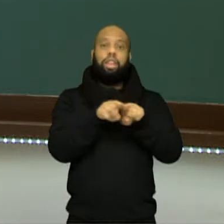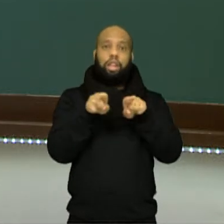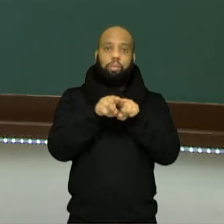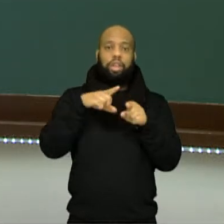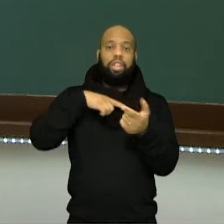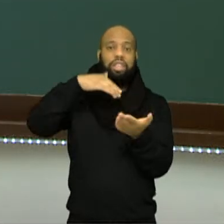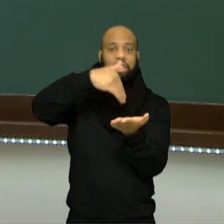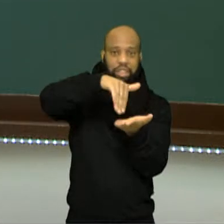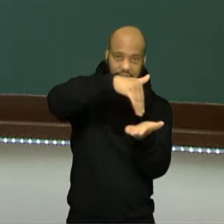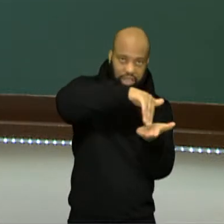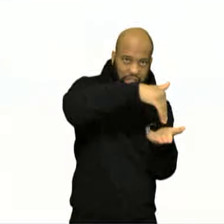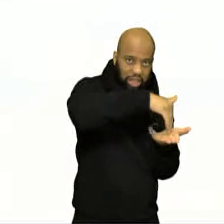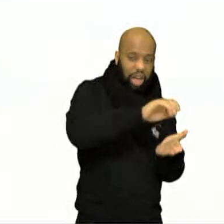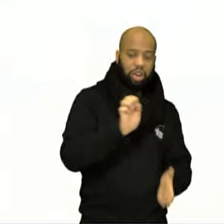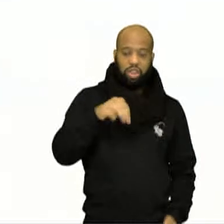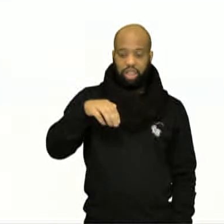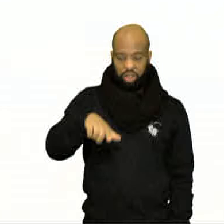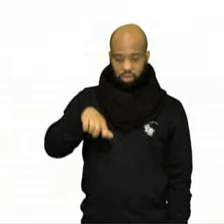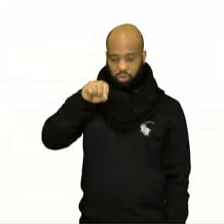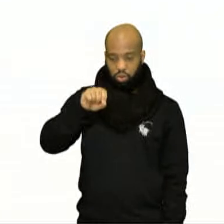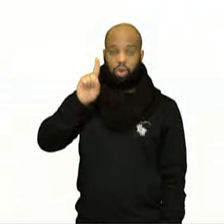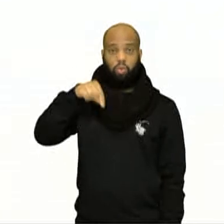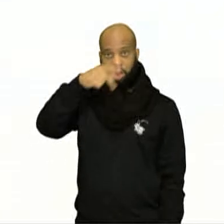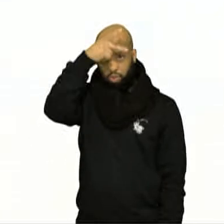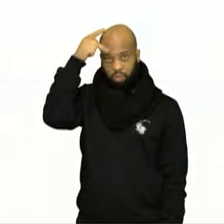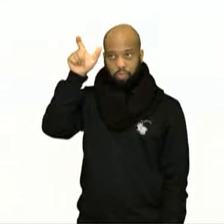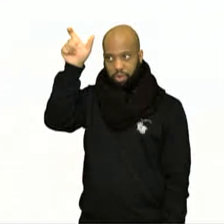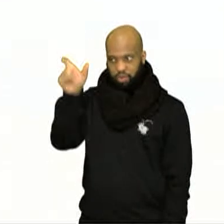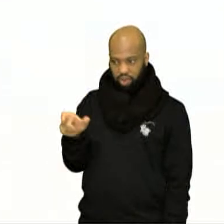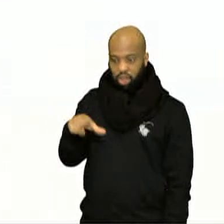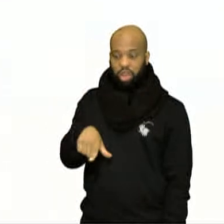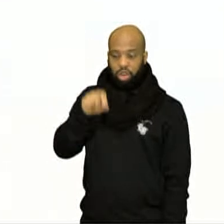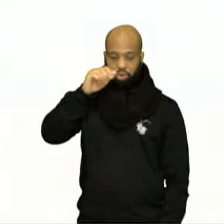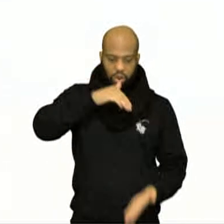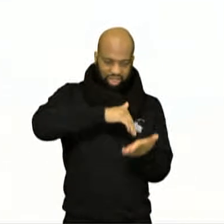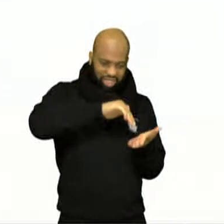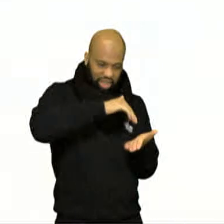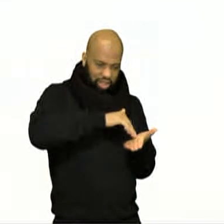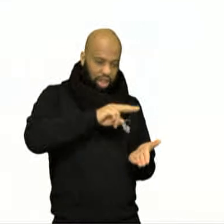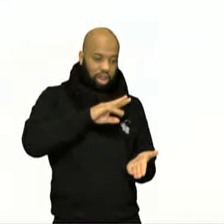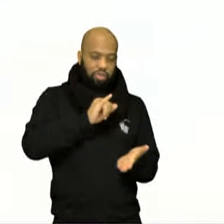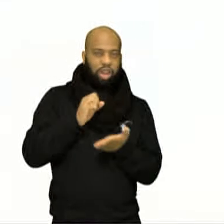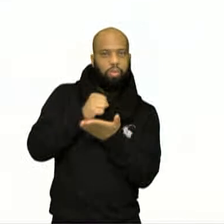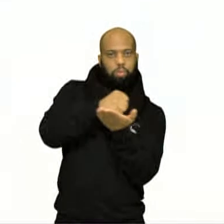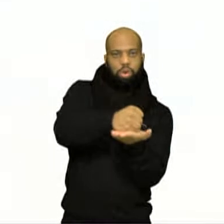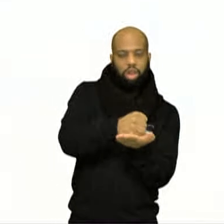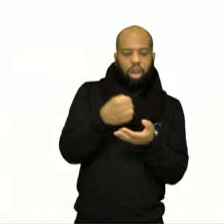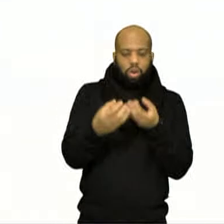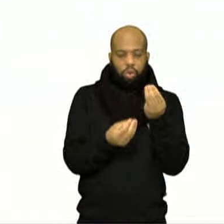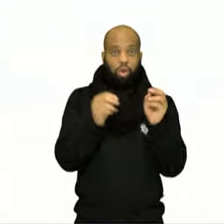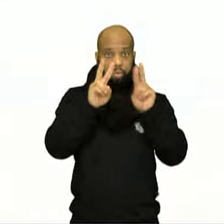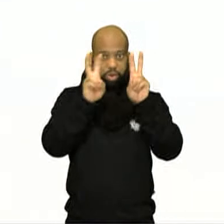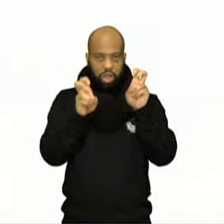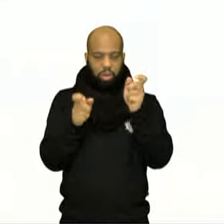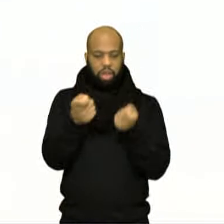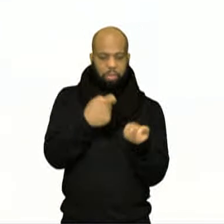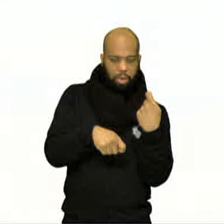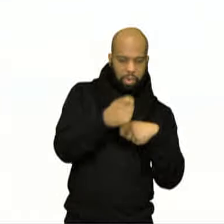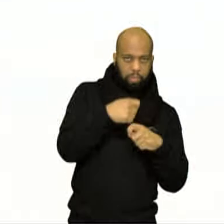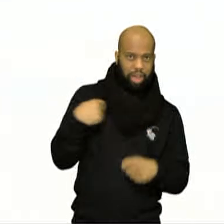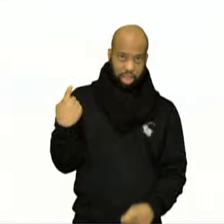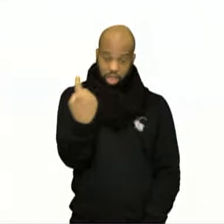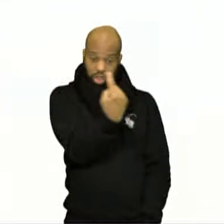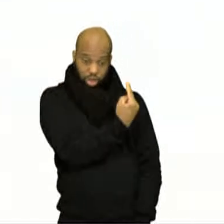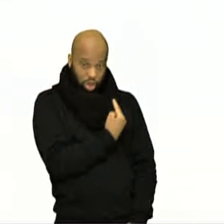são escolhidos pelo prefeito para auxiliá-lo nos assuntos relacionados à gestão do município. Então, nós não